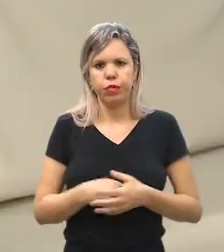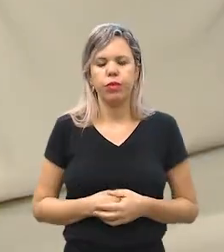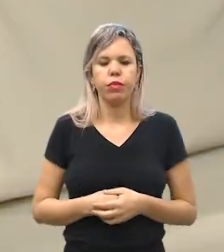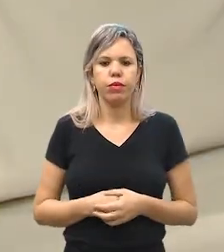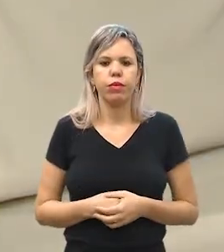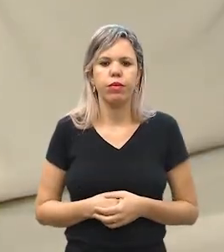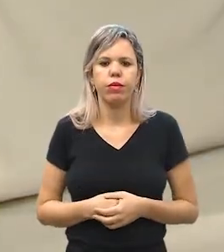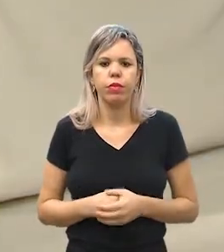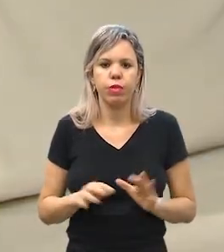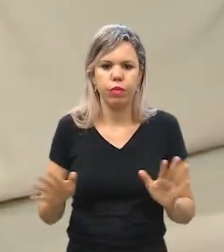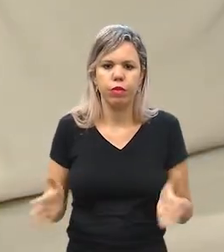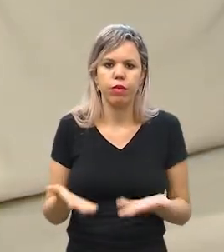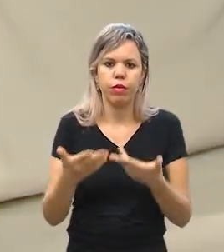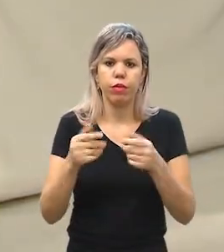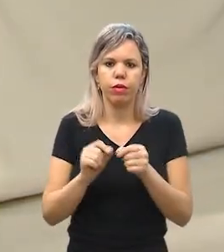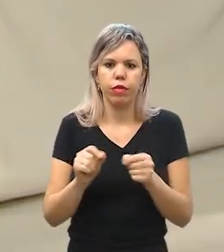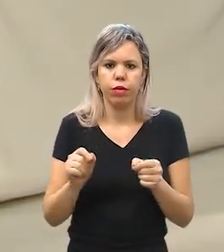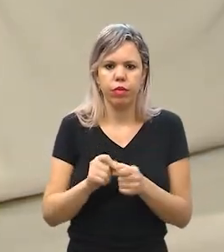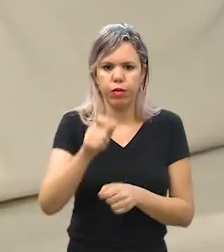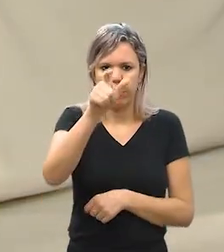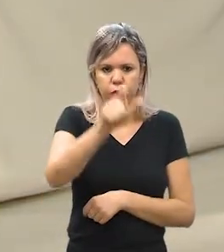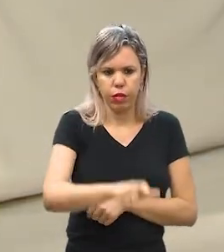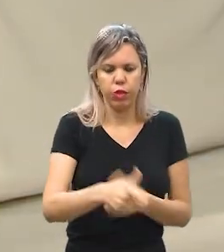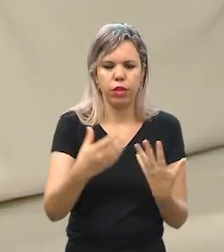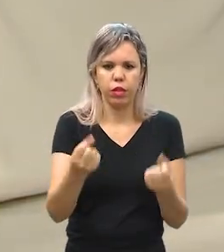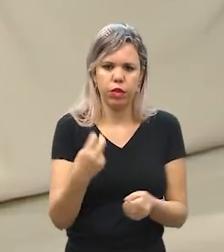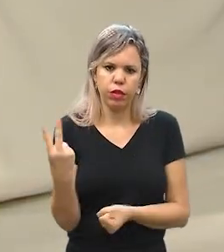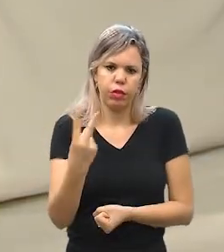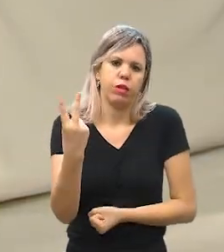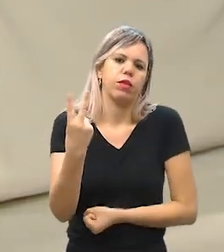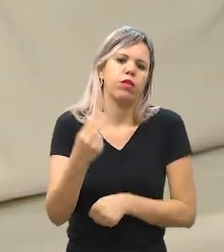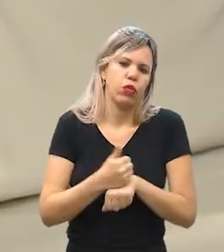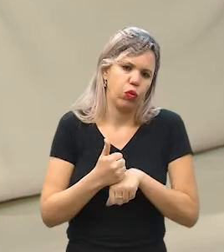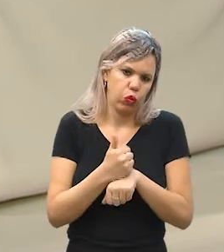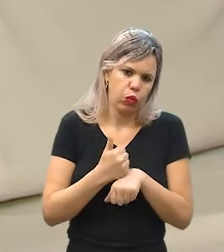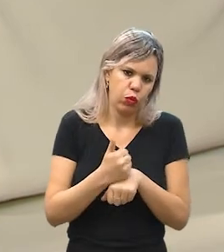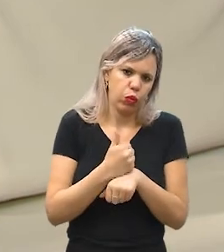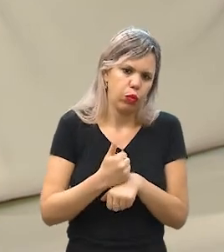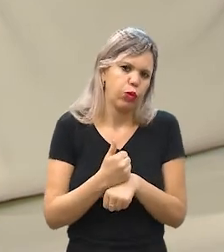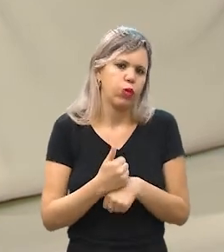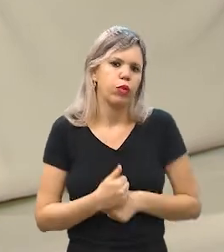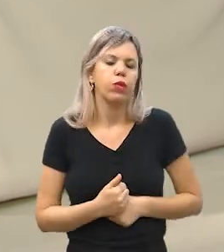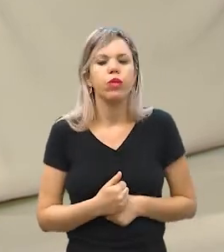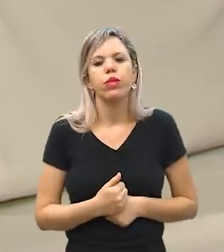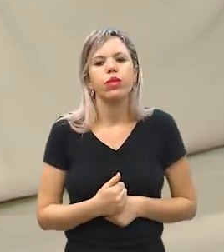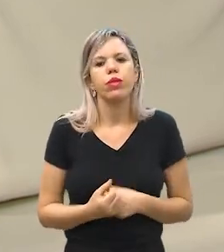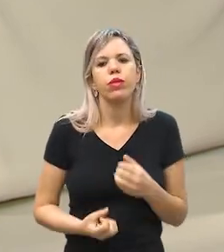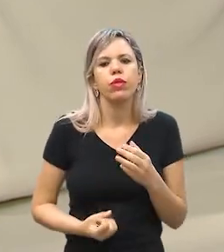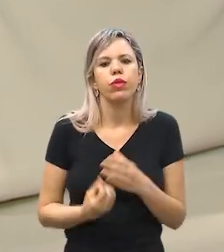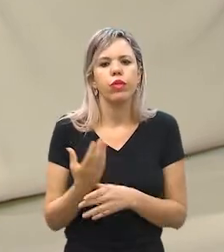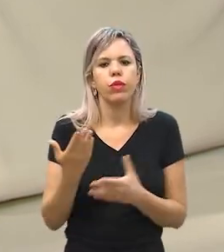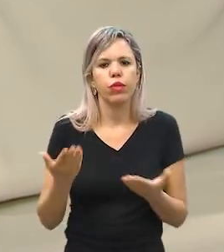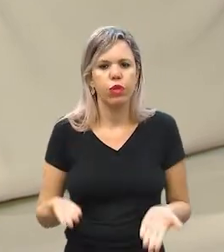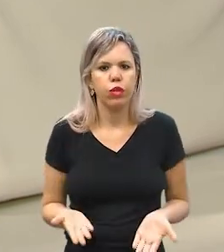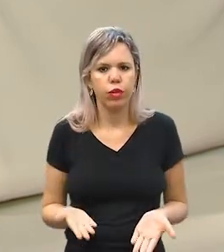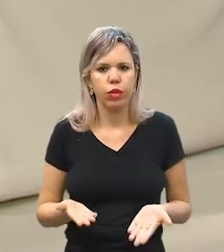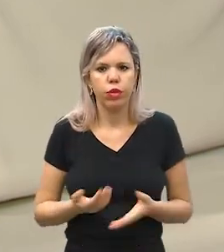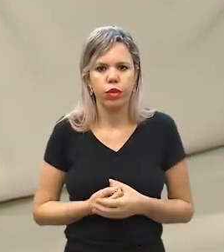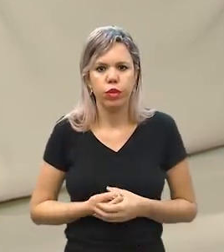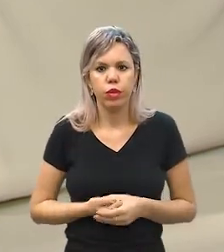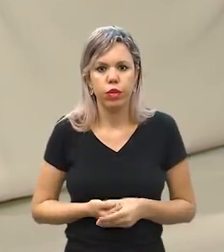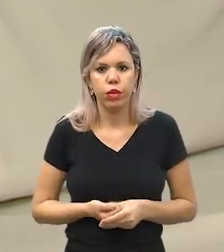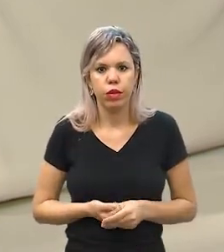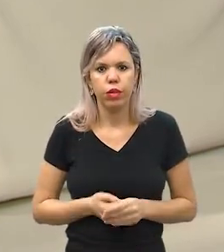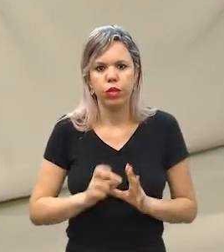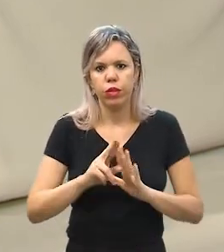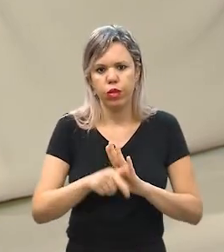Então, enaltecer isso é fazer a pessoa ser reconhecida, né? E ela criou isso